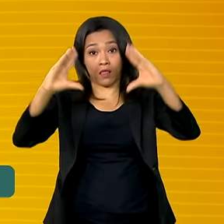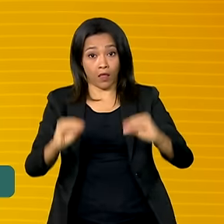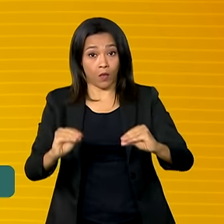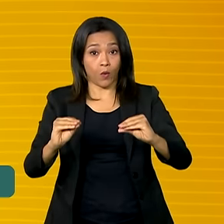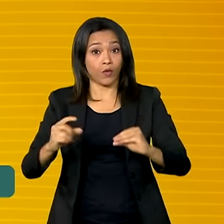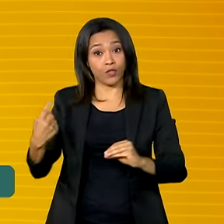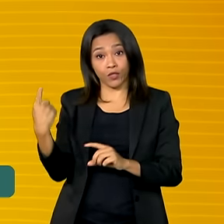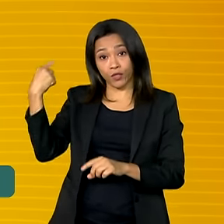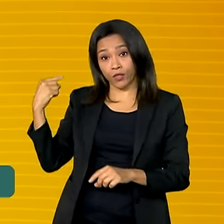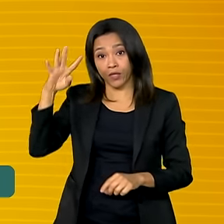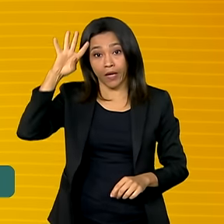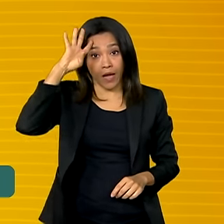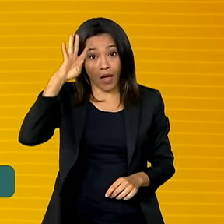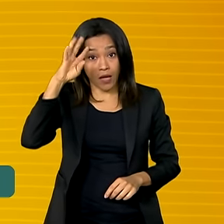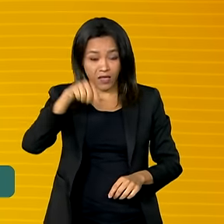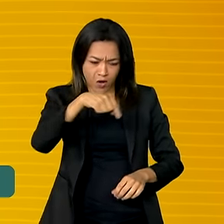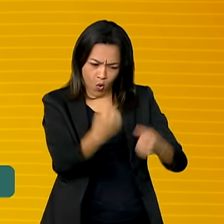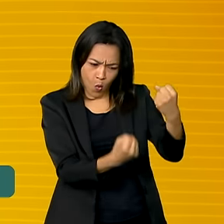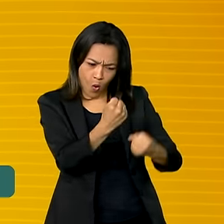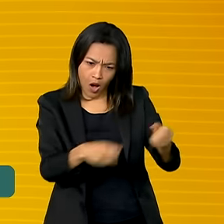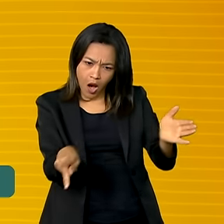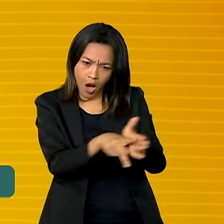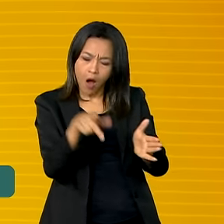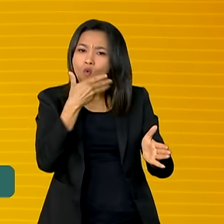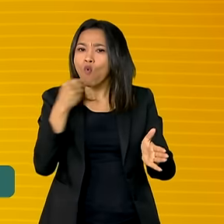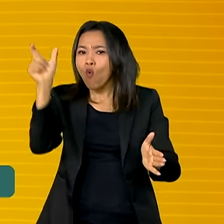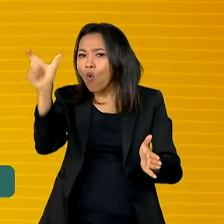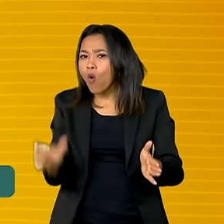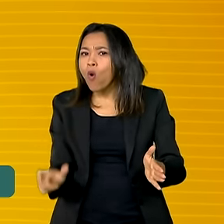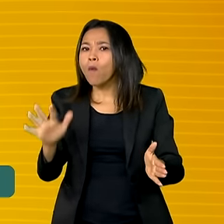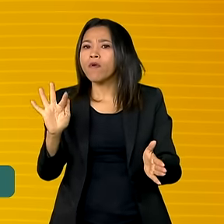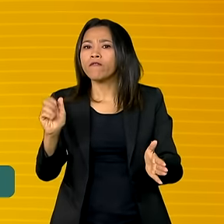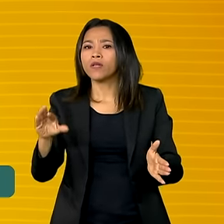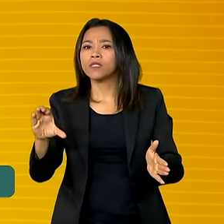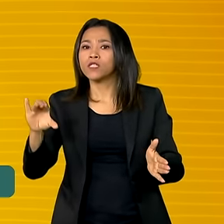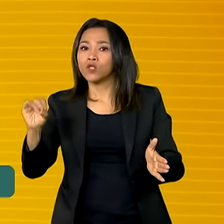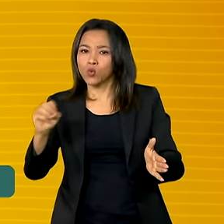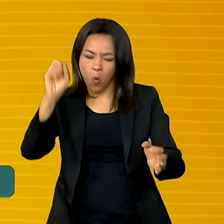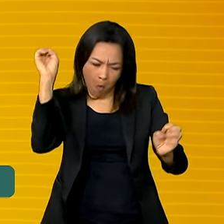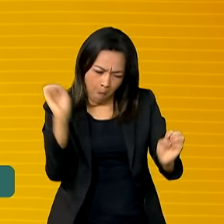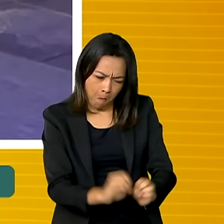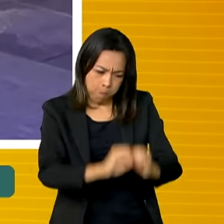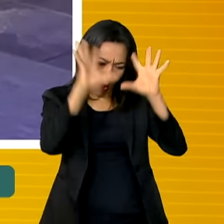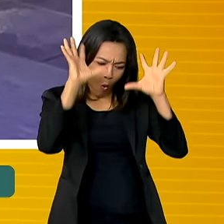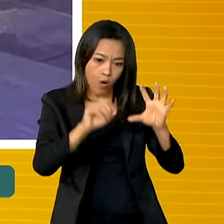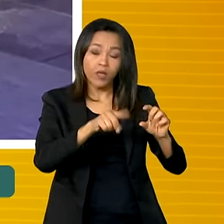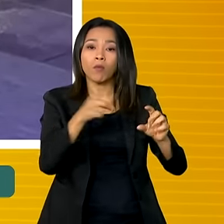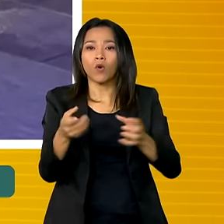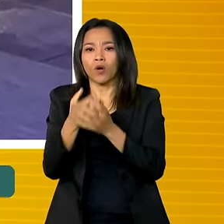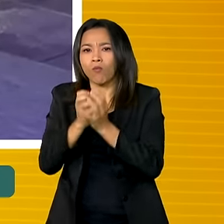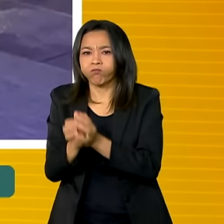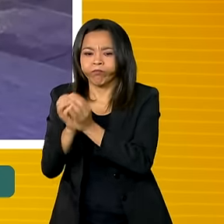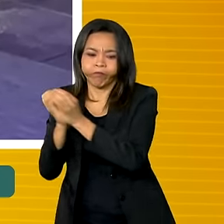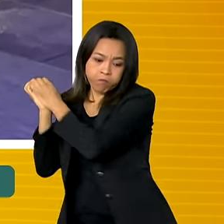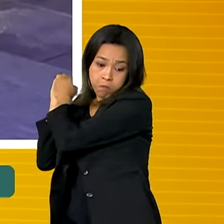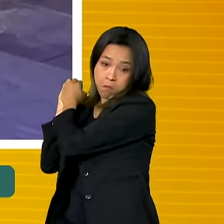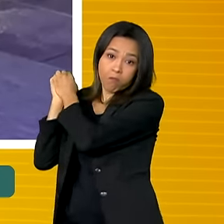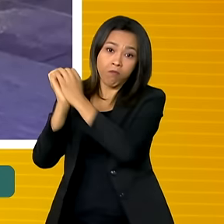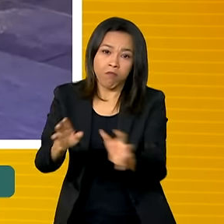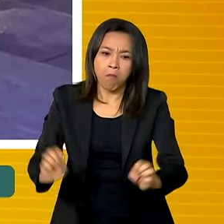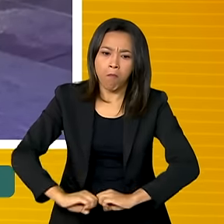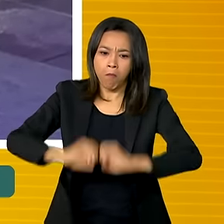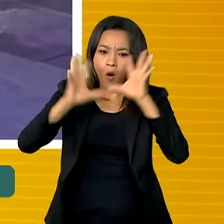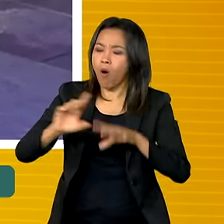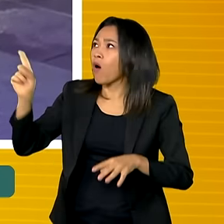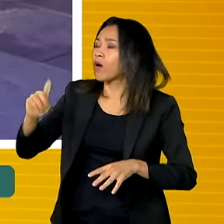Após incendiar o próprio veículo, Francisco Vanderlei Luiz lançou explosivos em direção ao prédio do Supremo Tribunal Federal